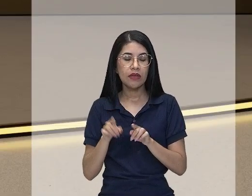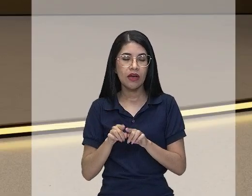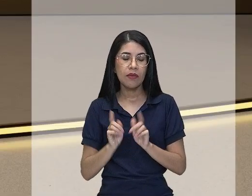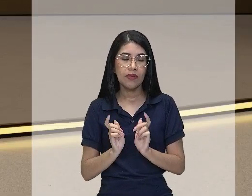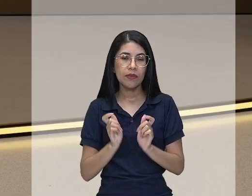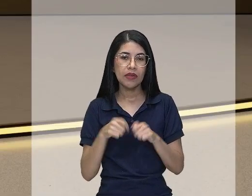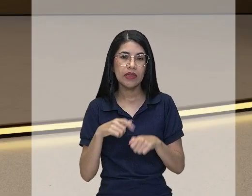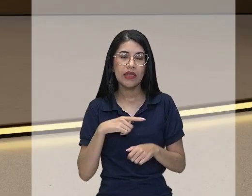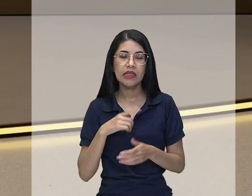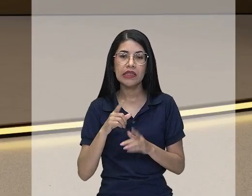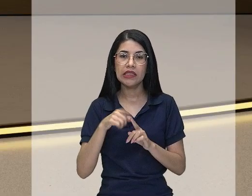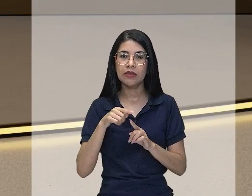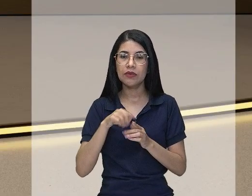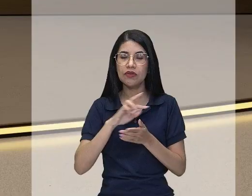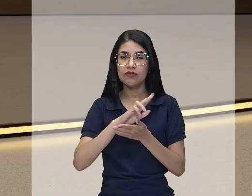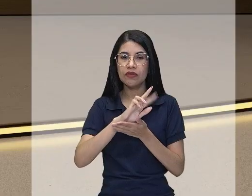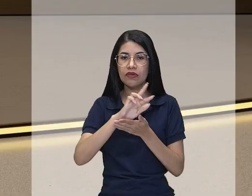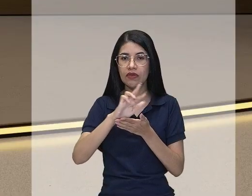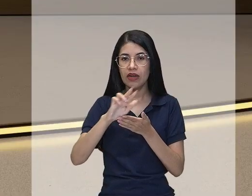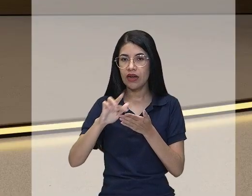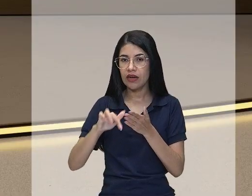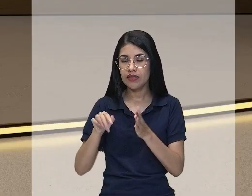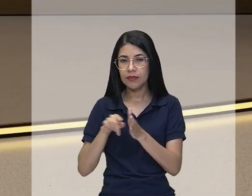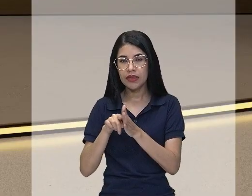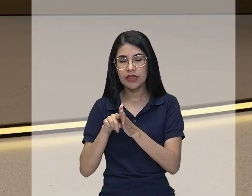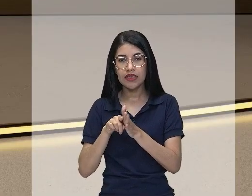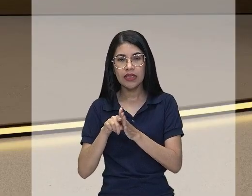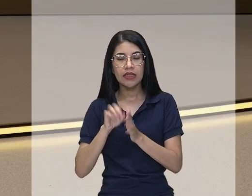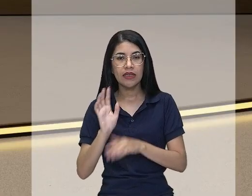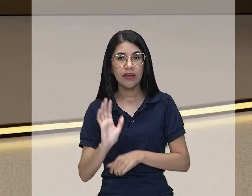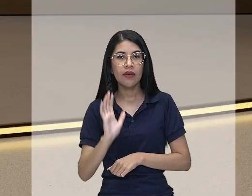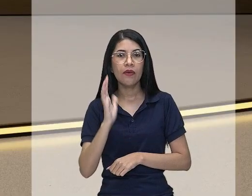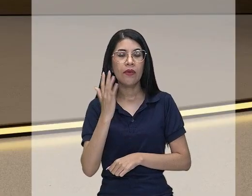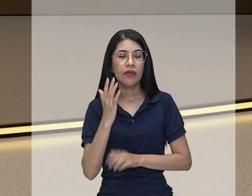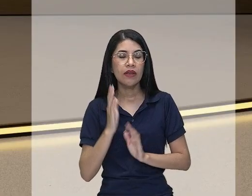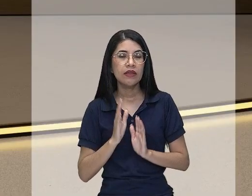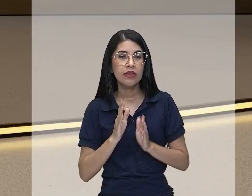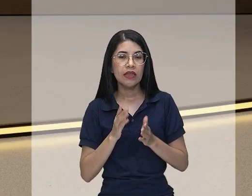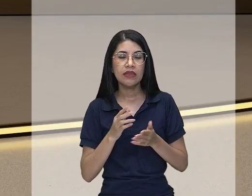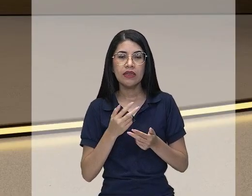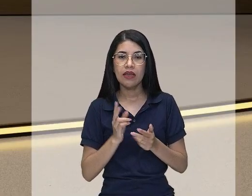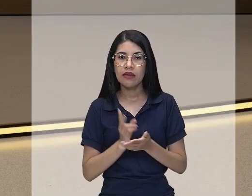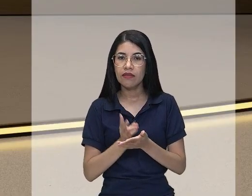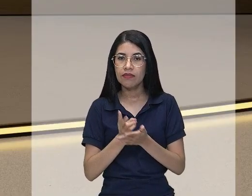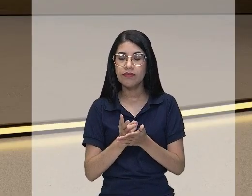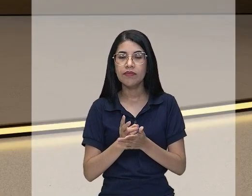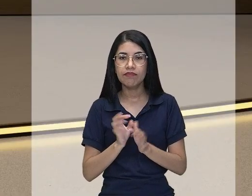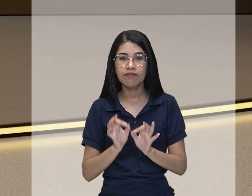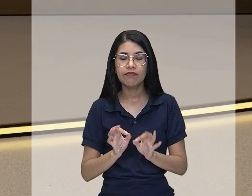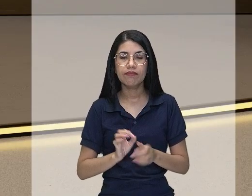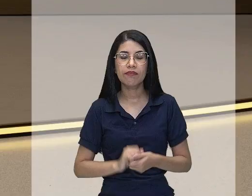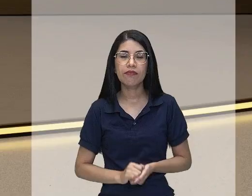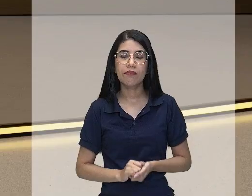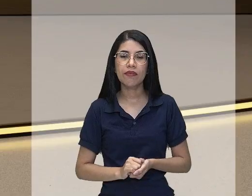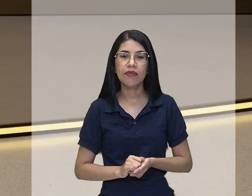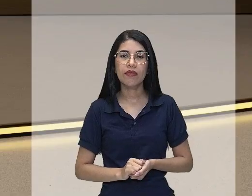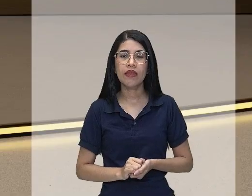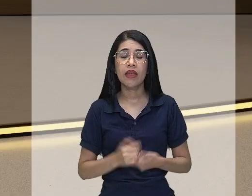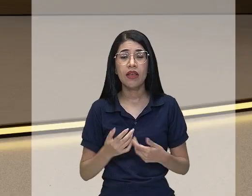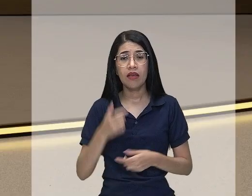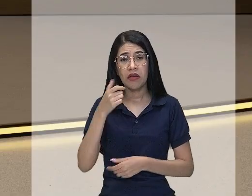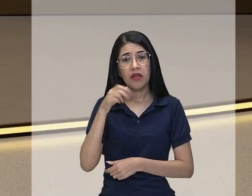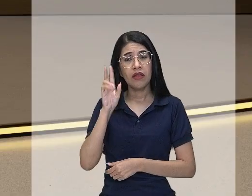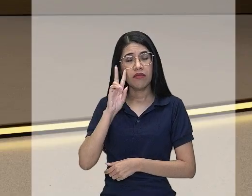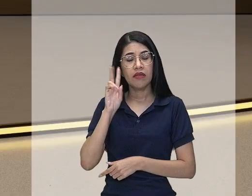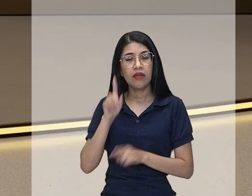uma variedade de pesquisas e estudos que acontecem aí a todo momento. Exatamente. E eu lembro quando eu era mais novo